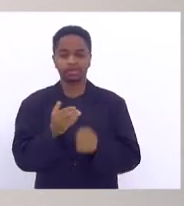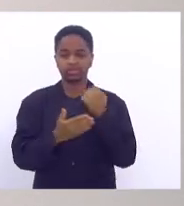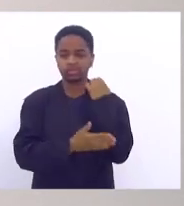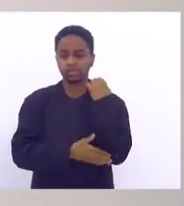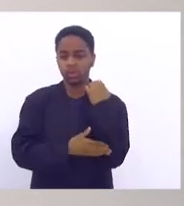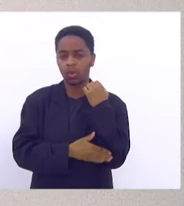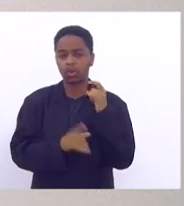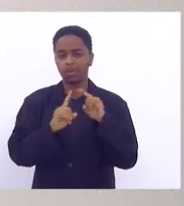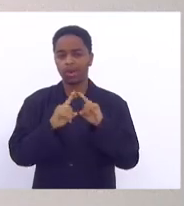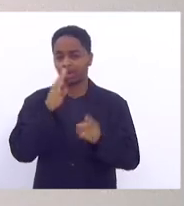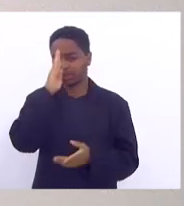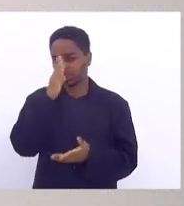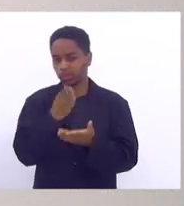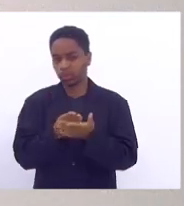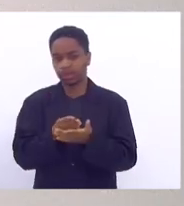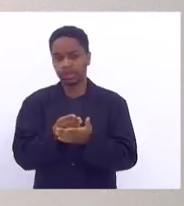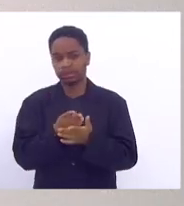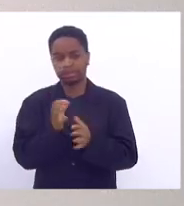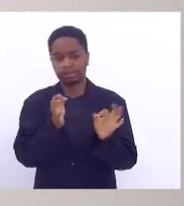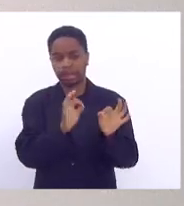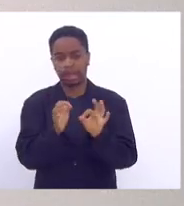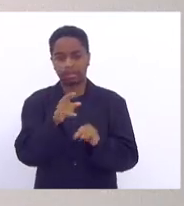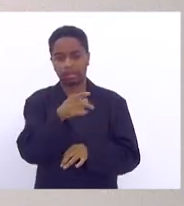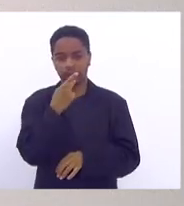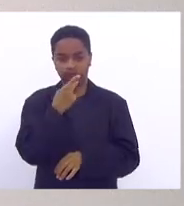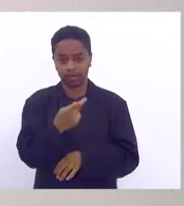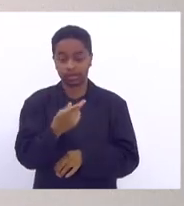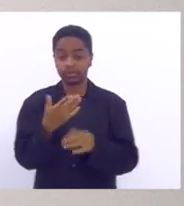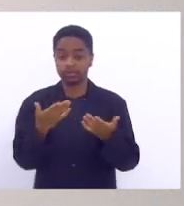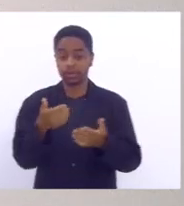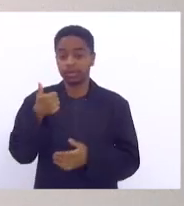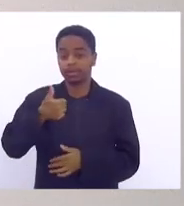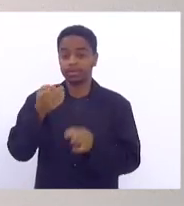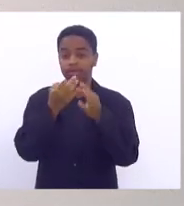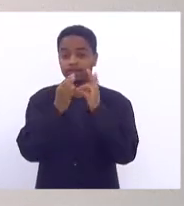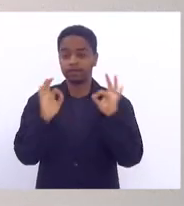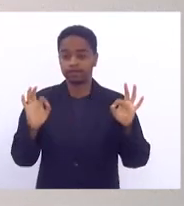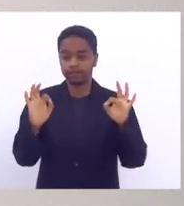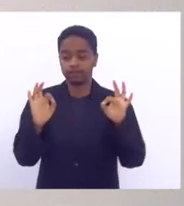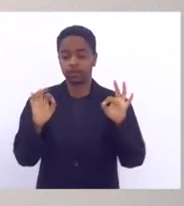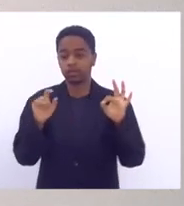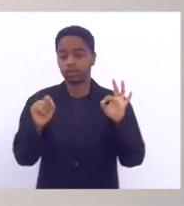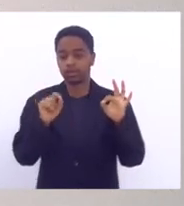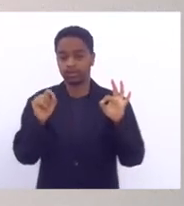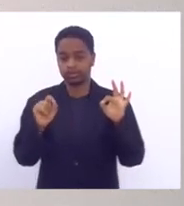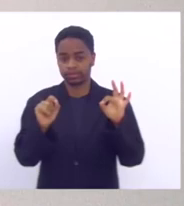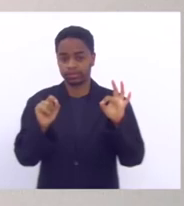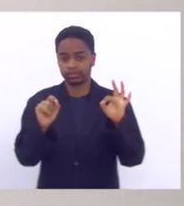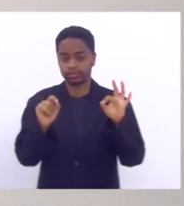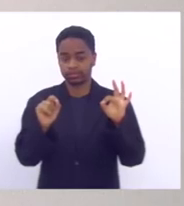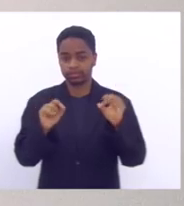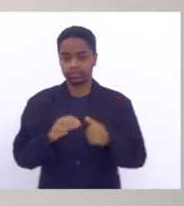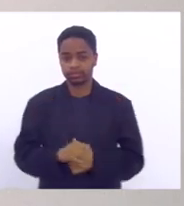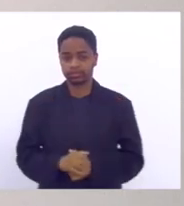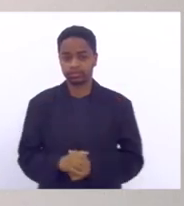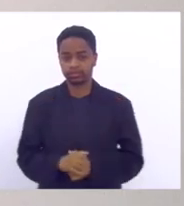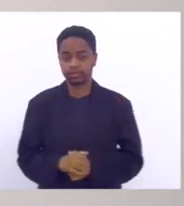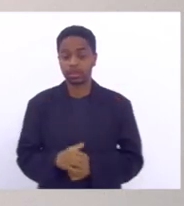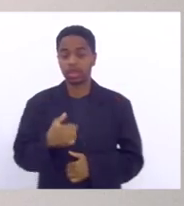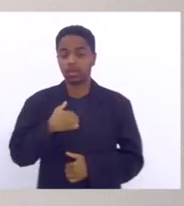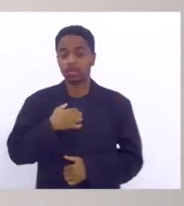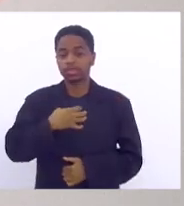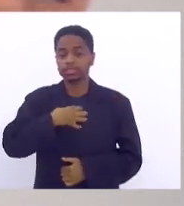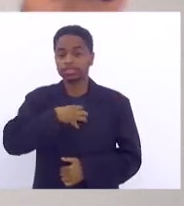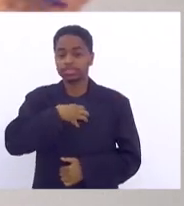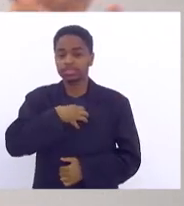acredita uma palavra que ele fala e a primeira estrofe é we are Cau in a Trap quer dizer eu tô me sentindo